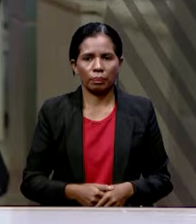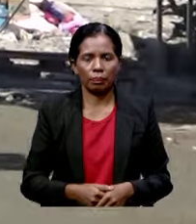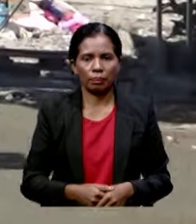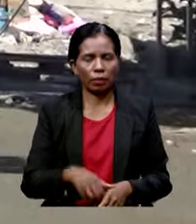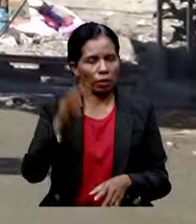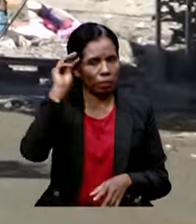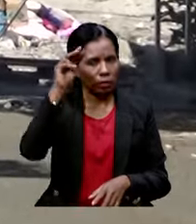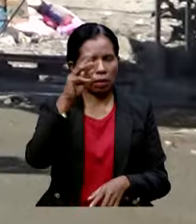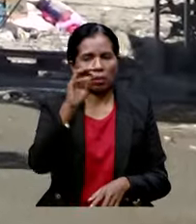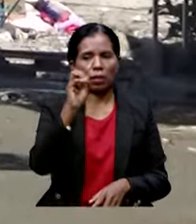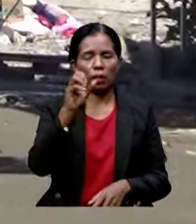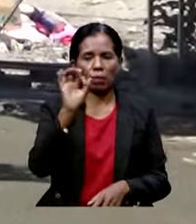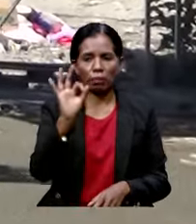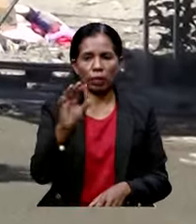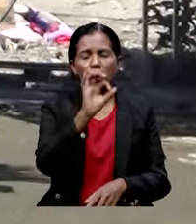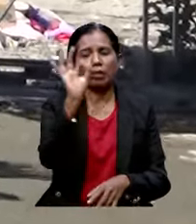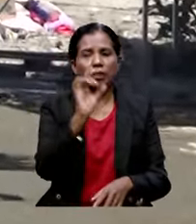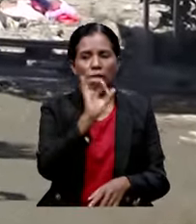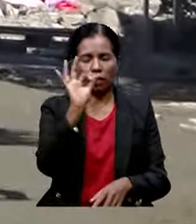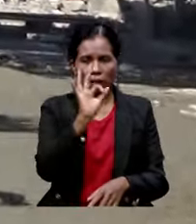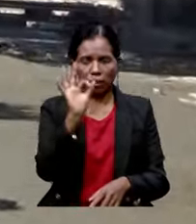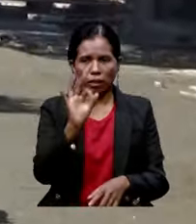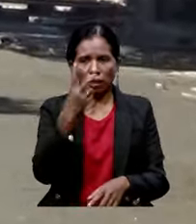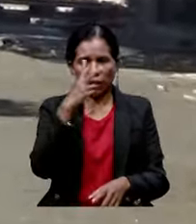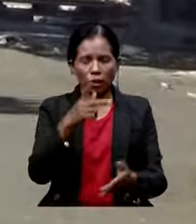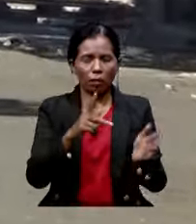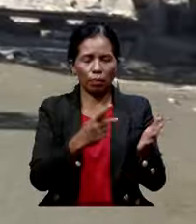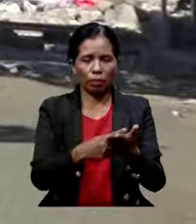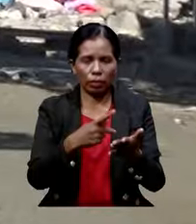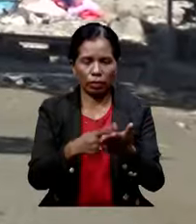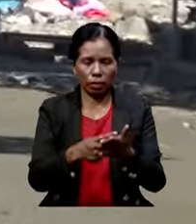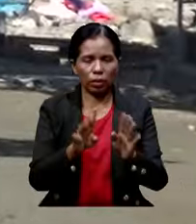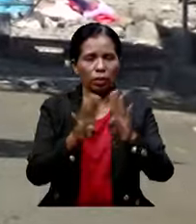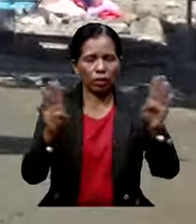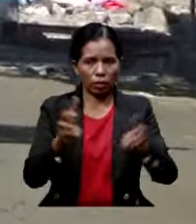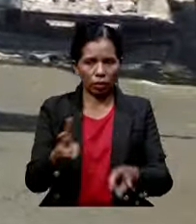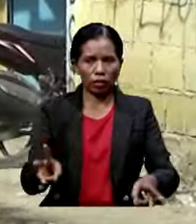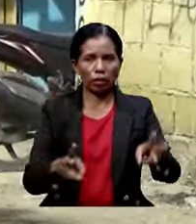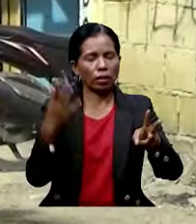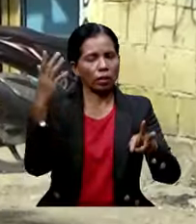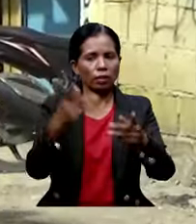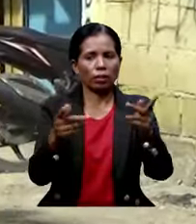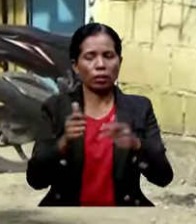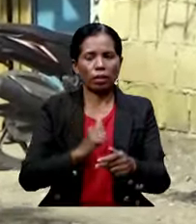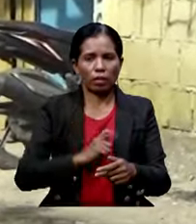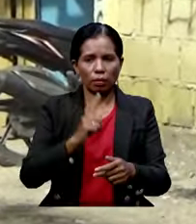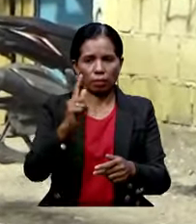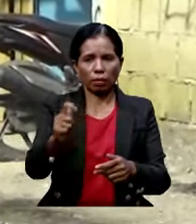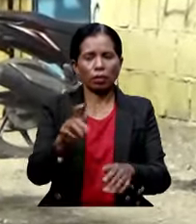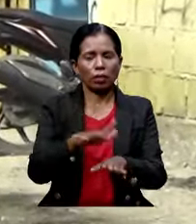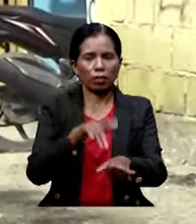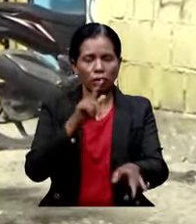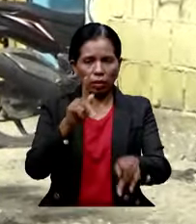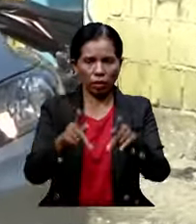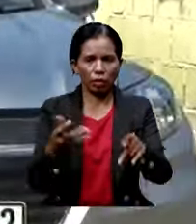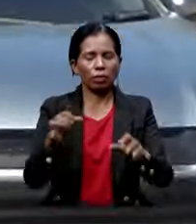Ministro Obras Públicas sestane tun direta ho dihare projetu loke estrada iha area Aimutin Sentru, tama projetu refere se afetamos